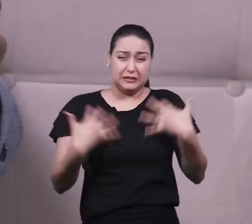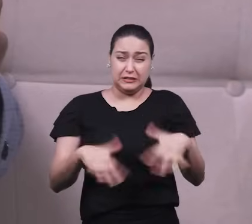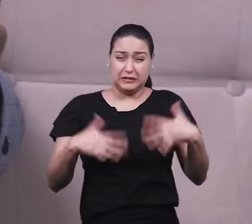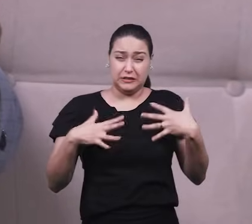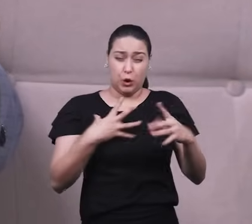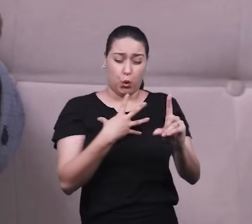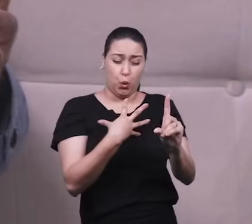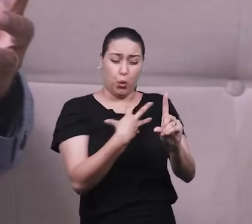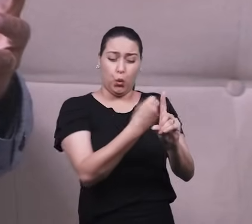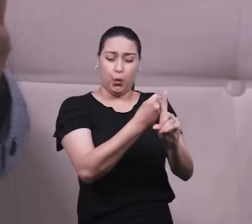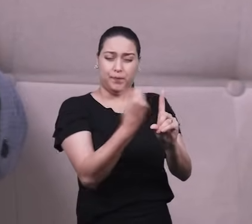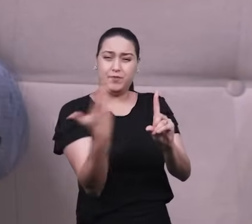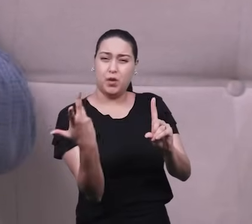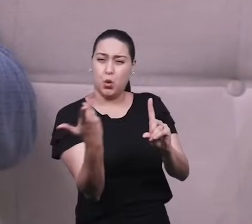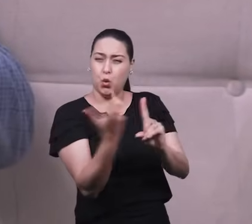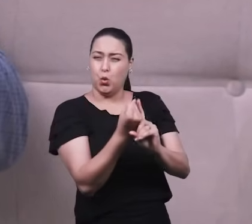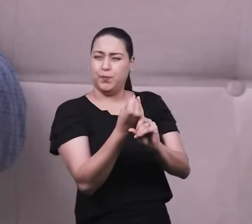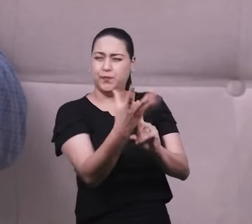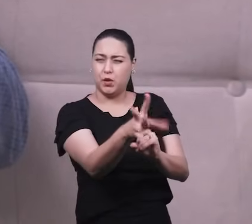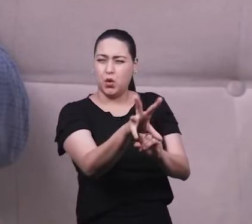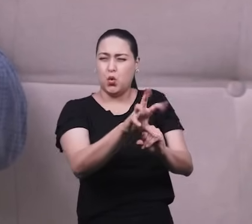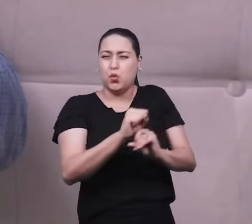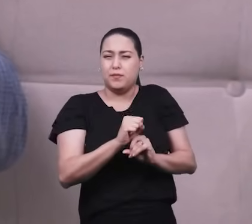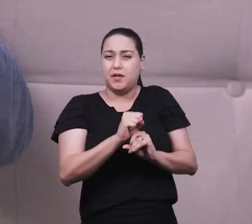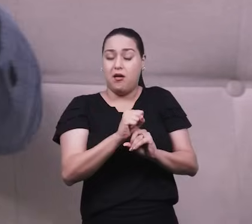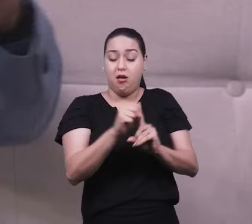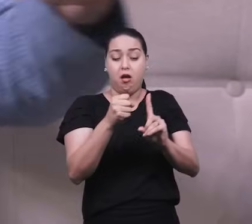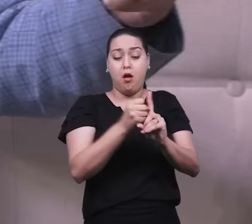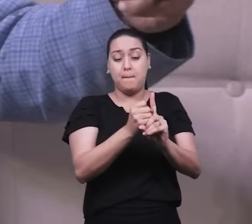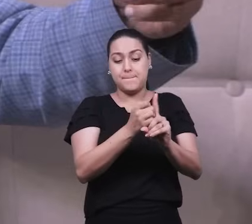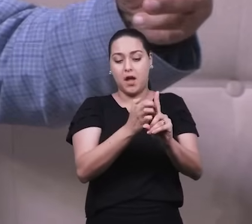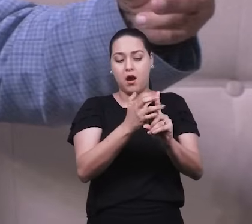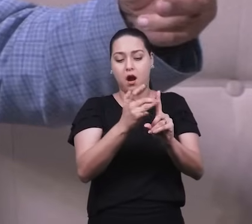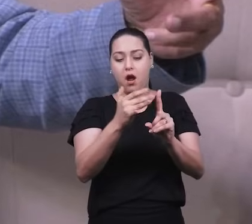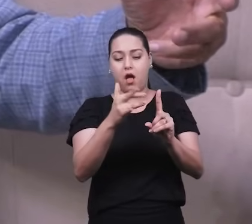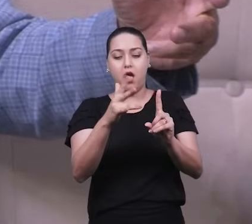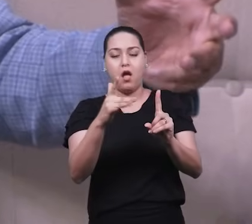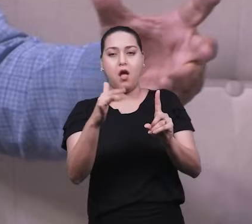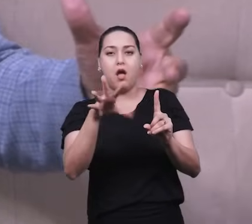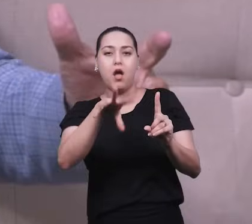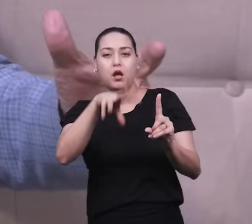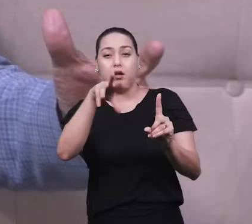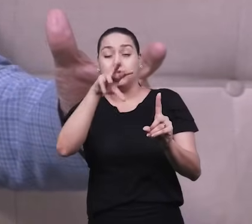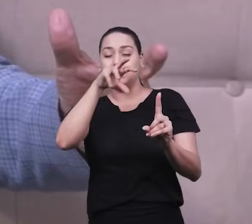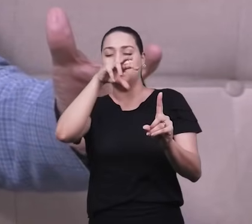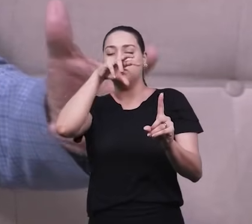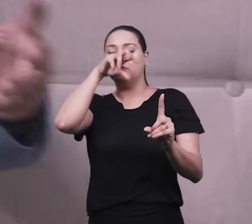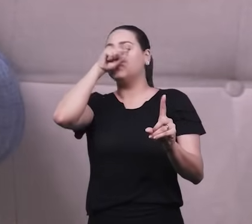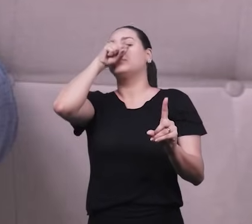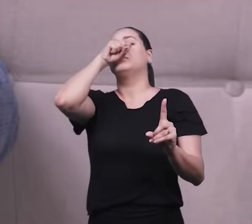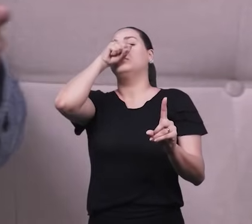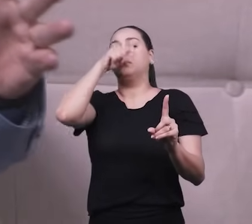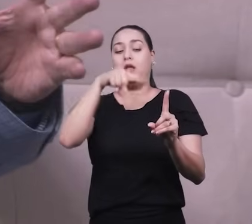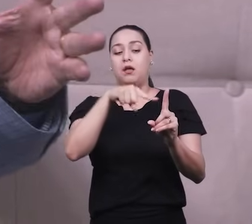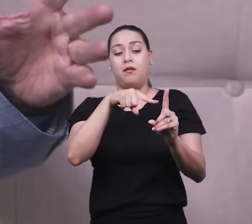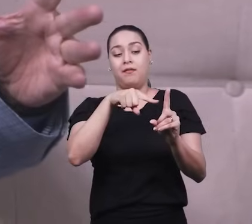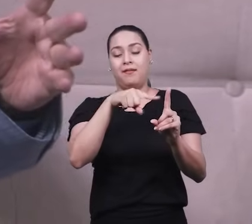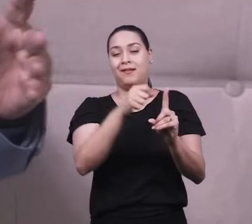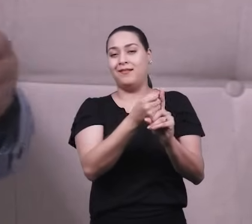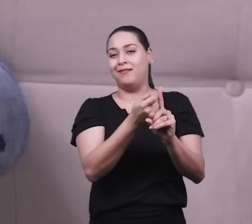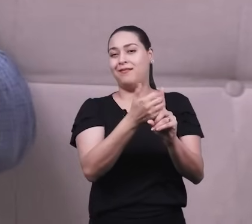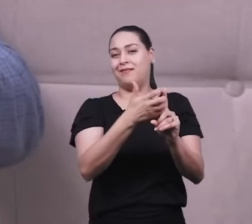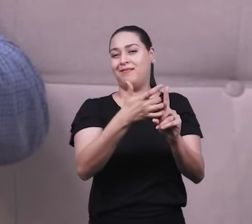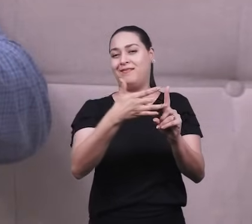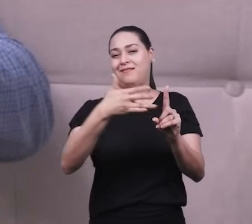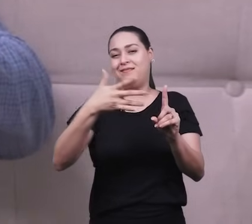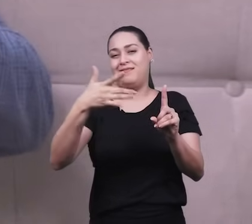pavor, não é? Então, o que ele exalou mais naquela hora ainda? O que ele podia simplesmente existir,